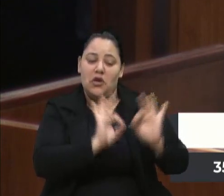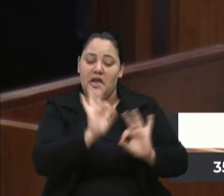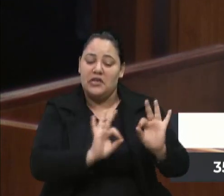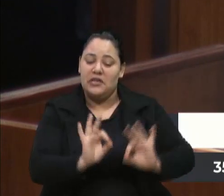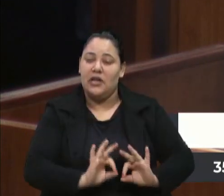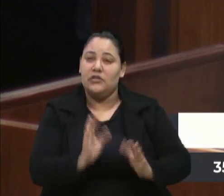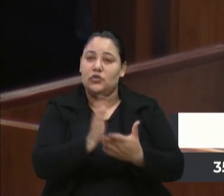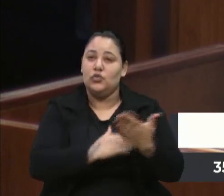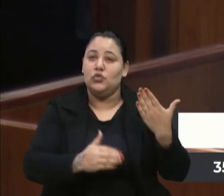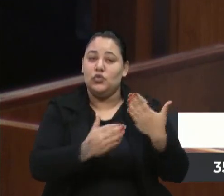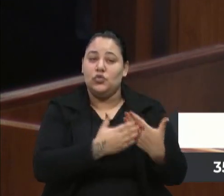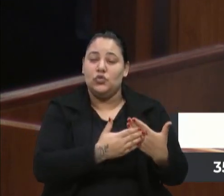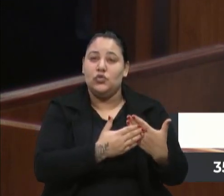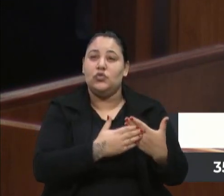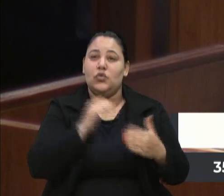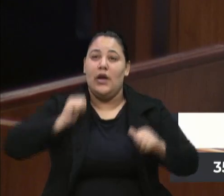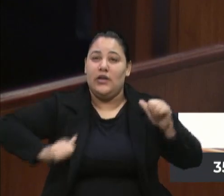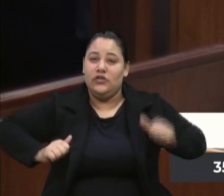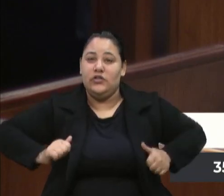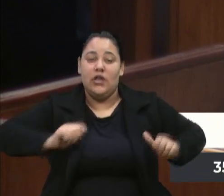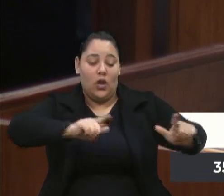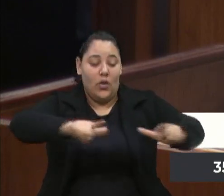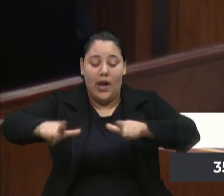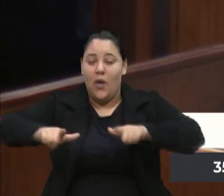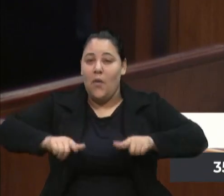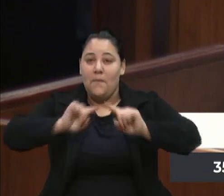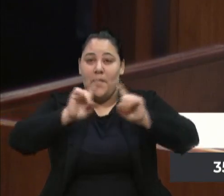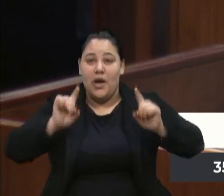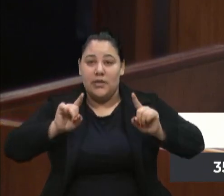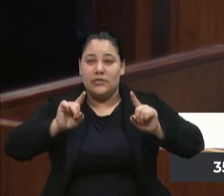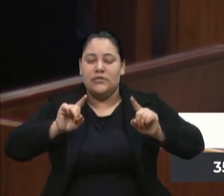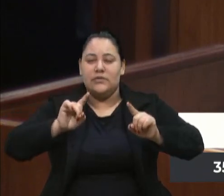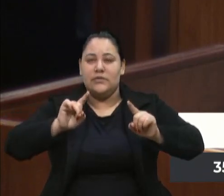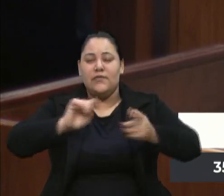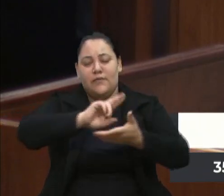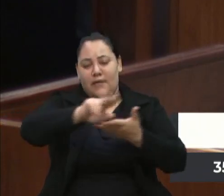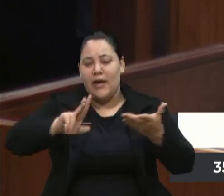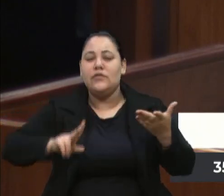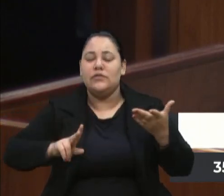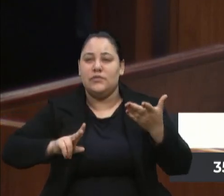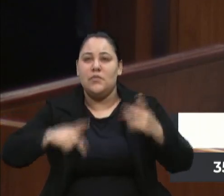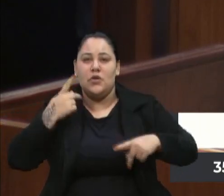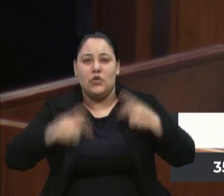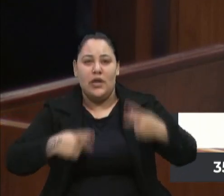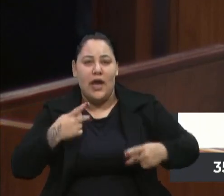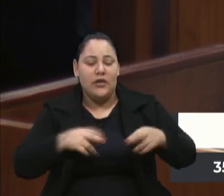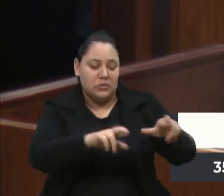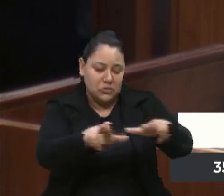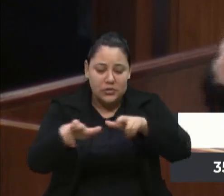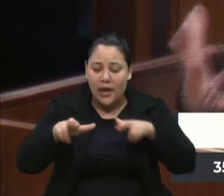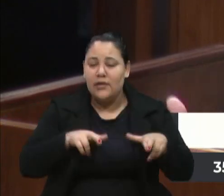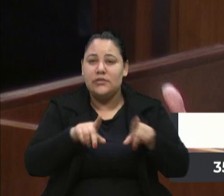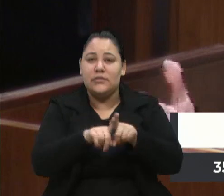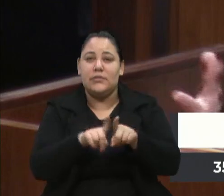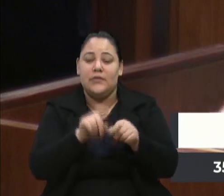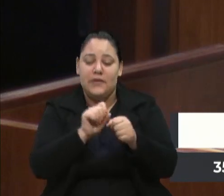programação muito intensa realmente, né, com mais de 60 lançamentos de livros, prioritariamente